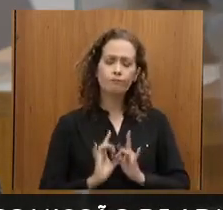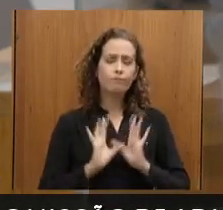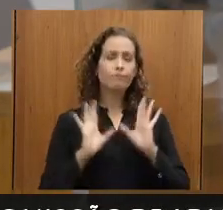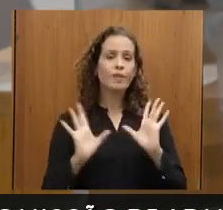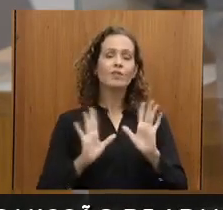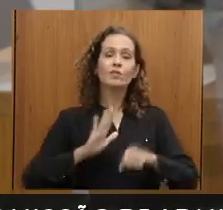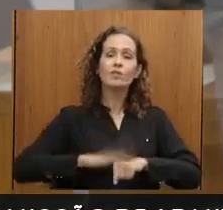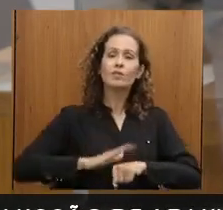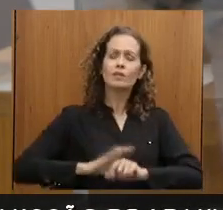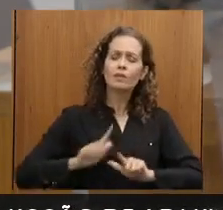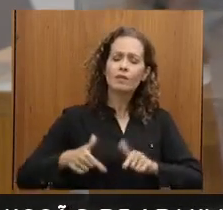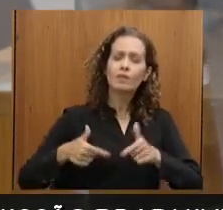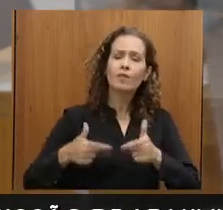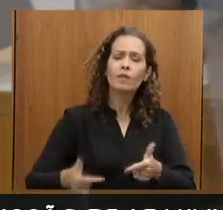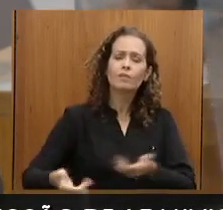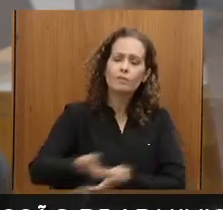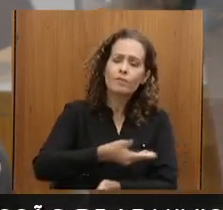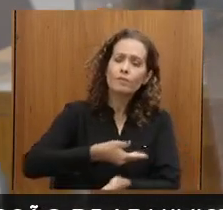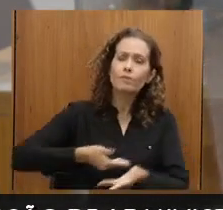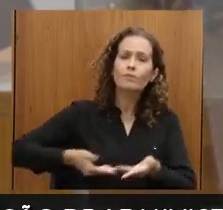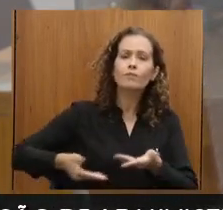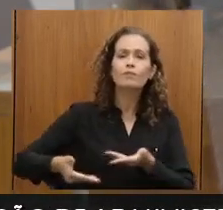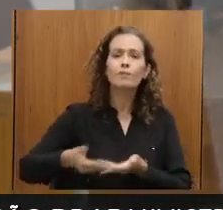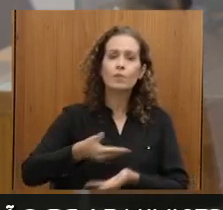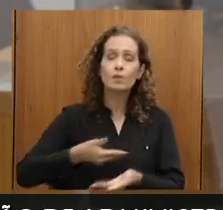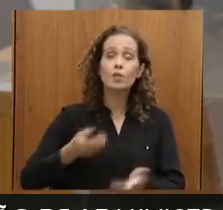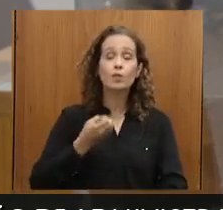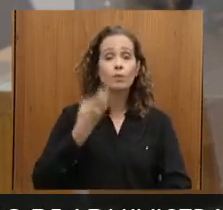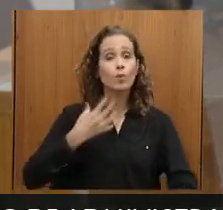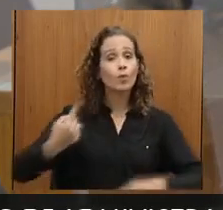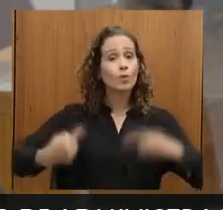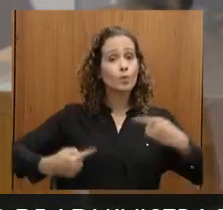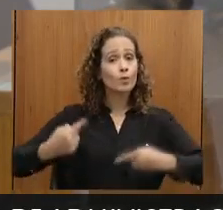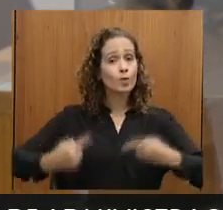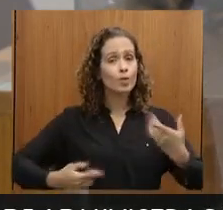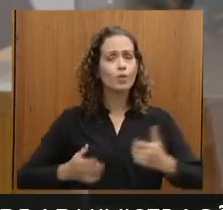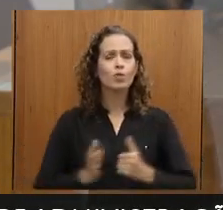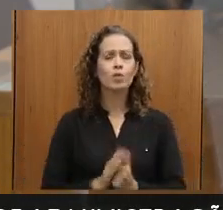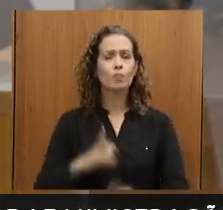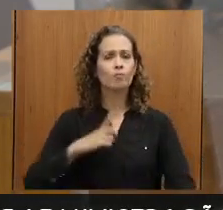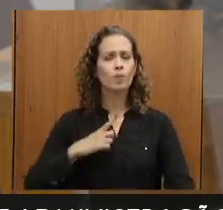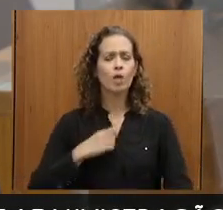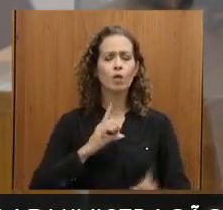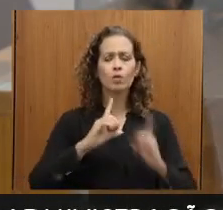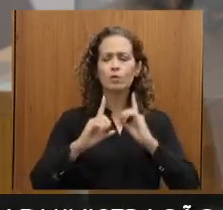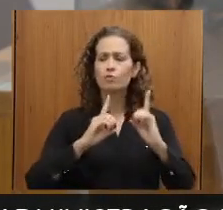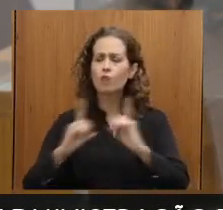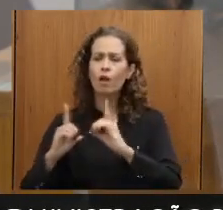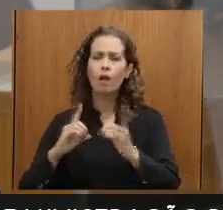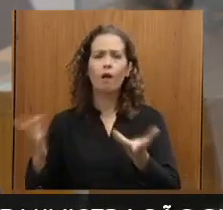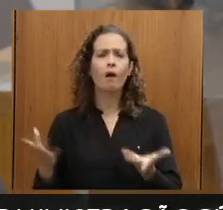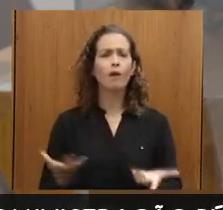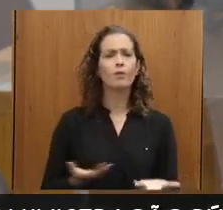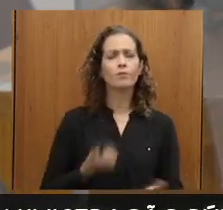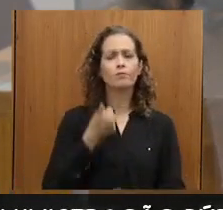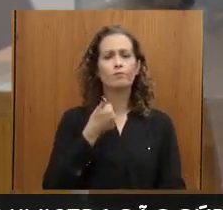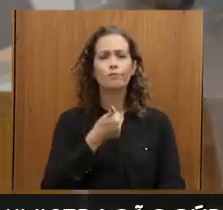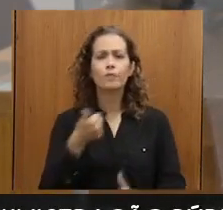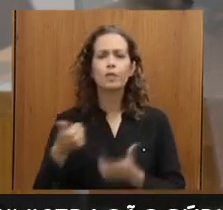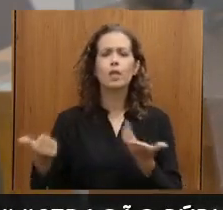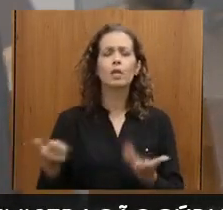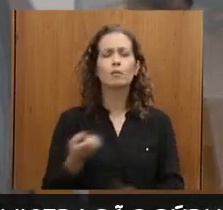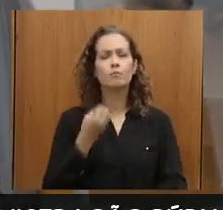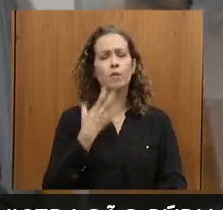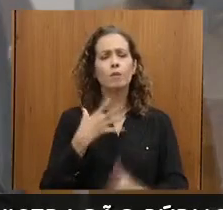de fazer a articulação e a construção da boa política, a construção do diálogo, a construção do consenso, sempre com boa